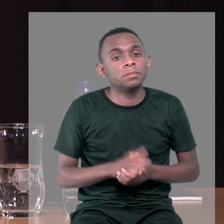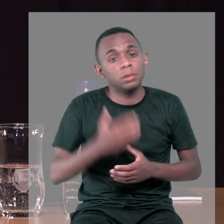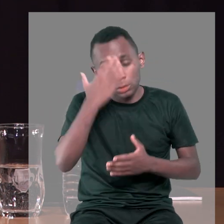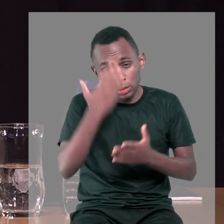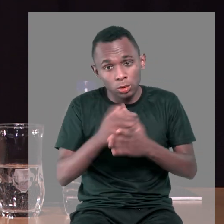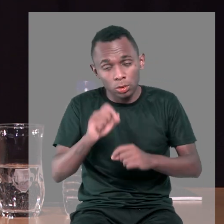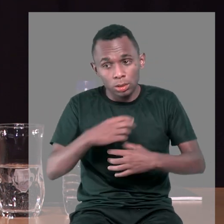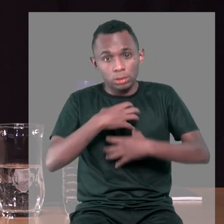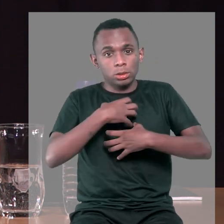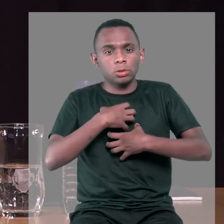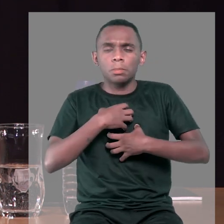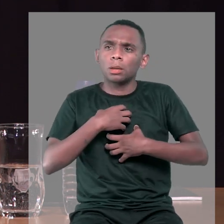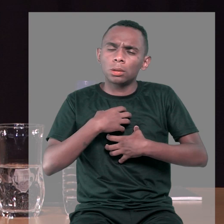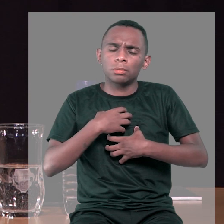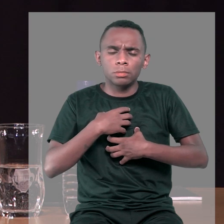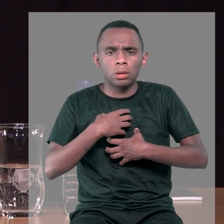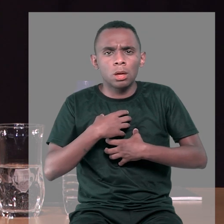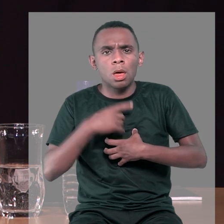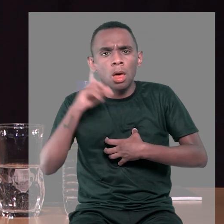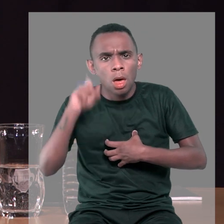o fato evidente de que